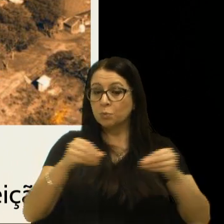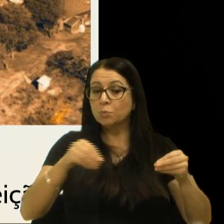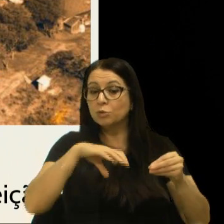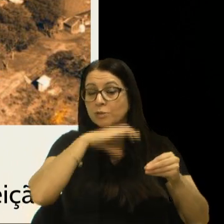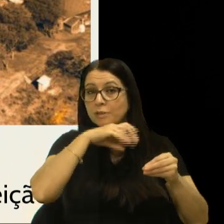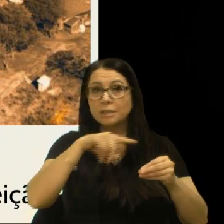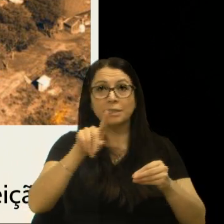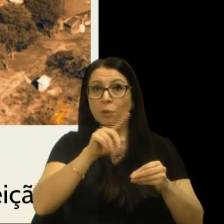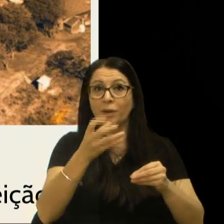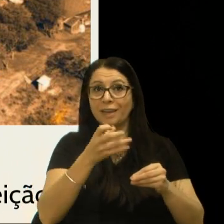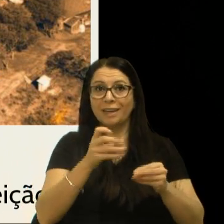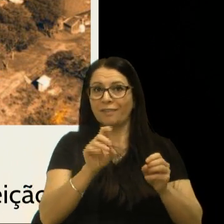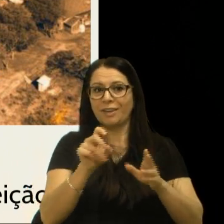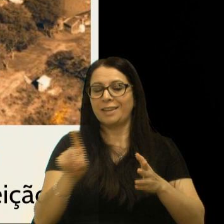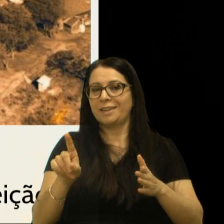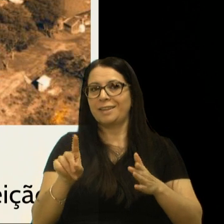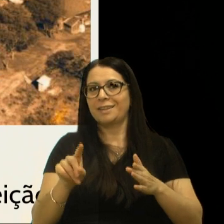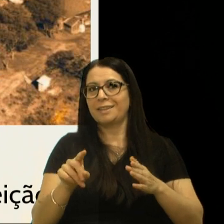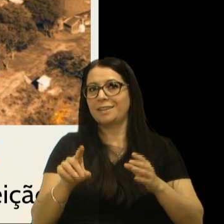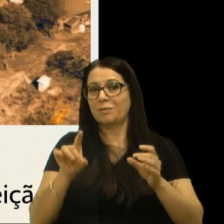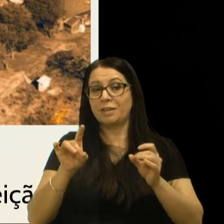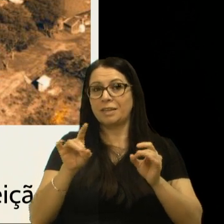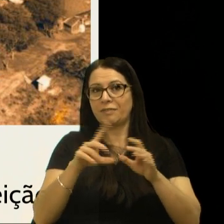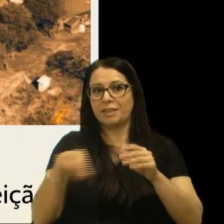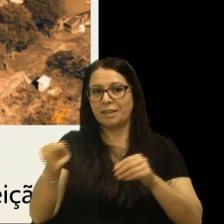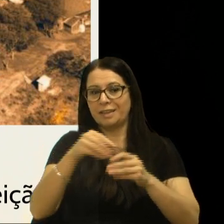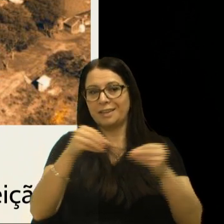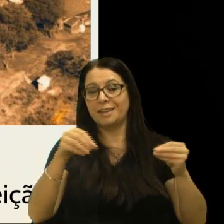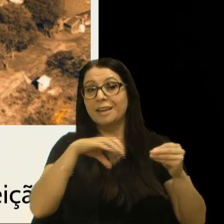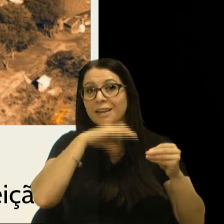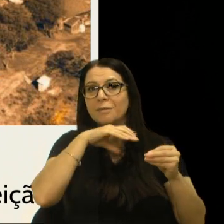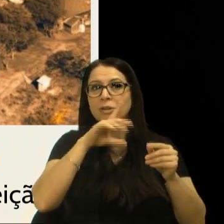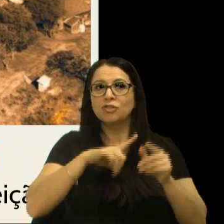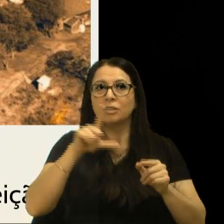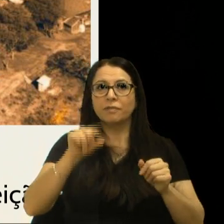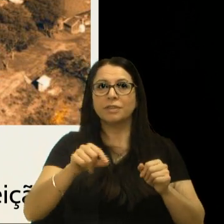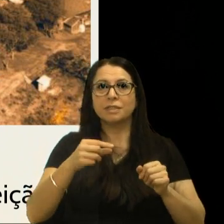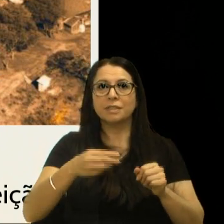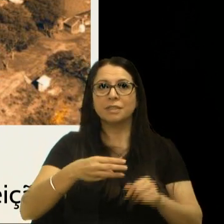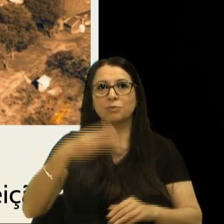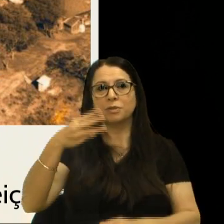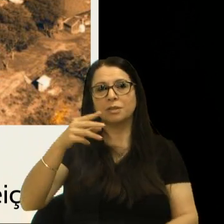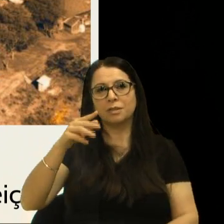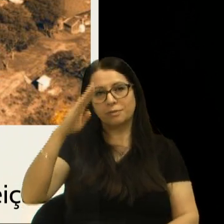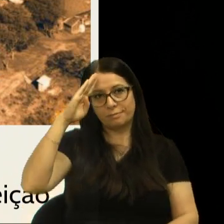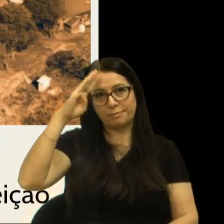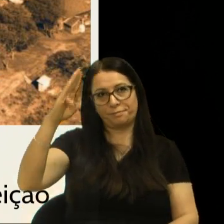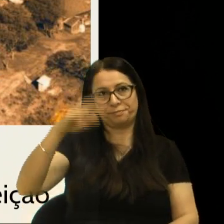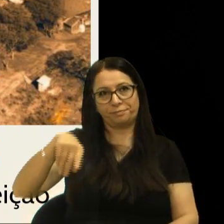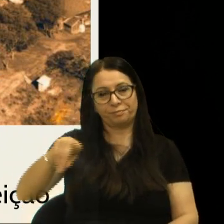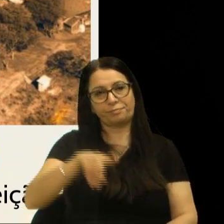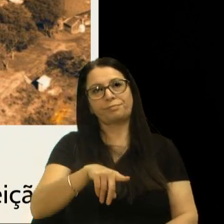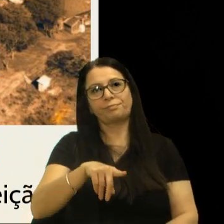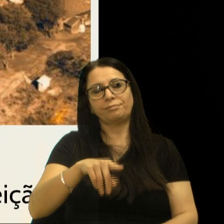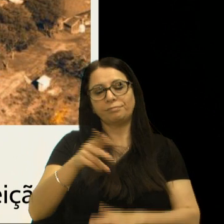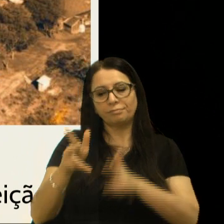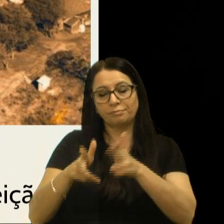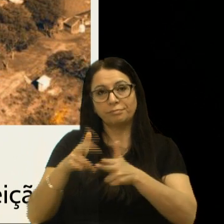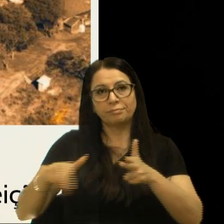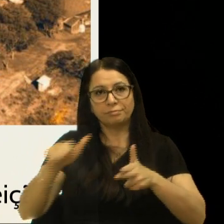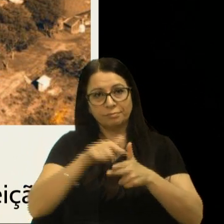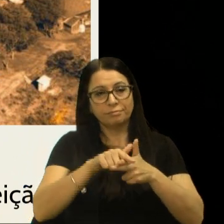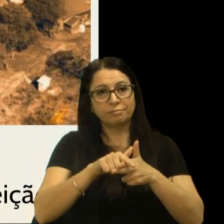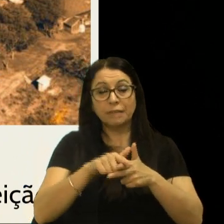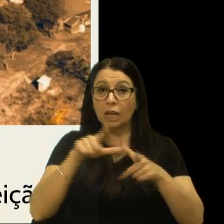que não queria vender, não queria se desfazer daquela área, porque havia se instalado o terceiro GAI, a Estação Féria, era